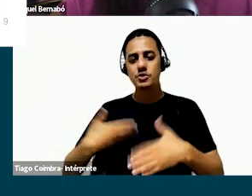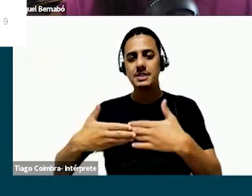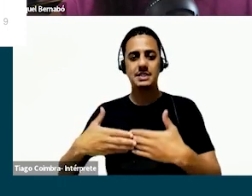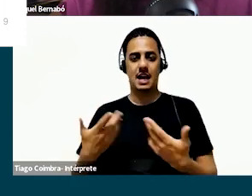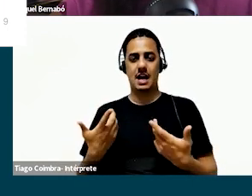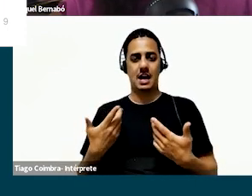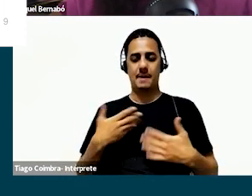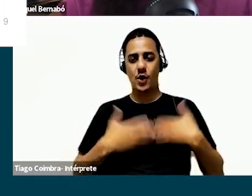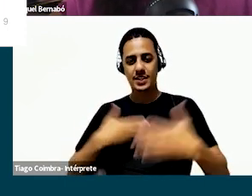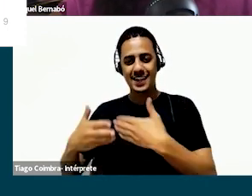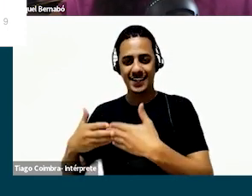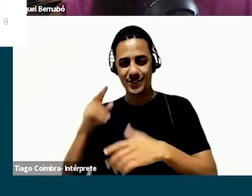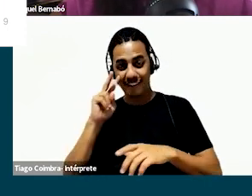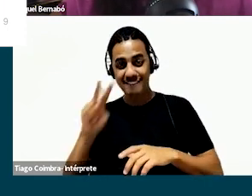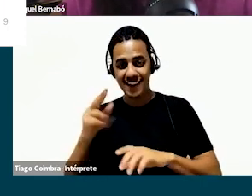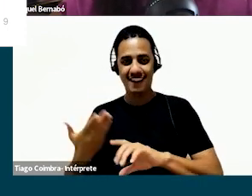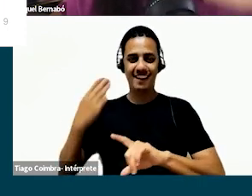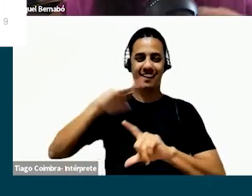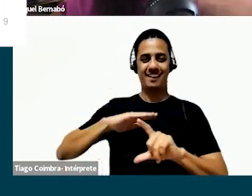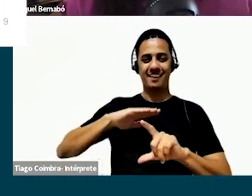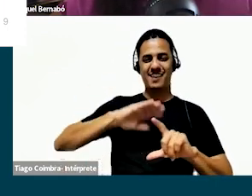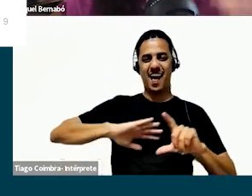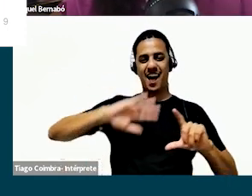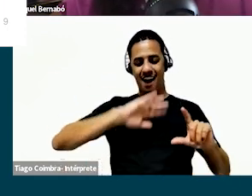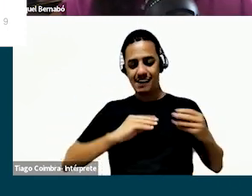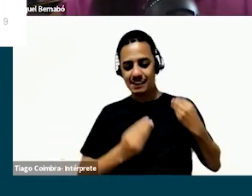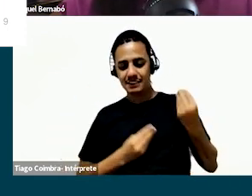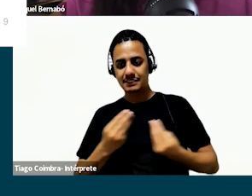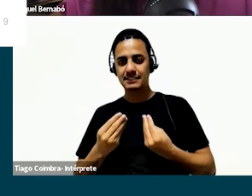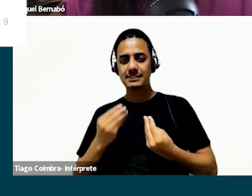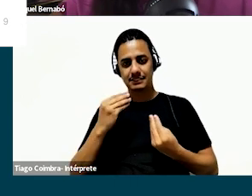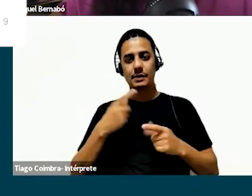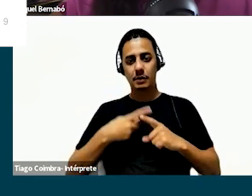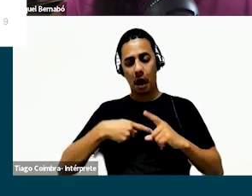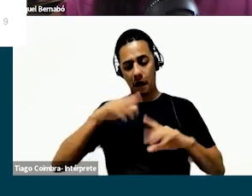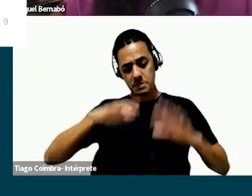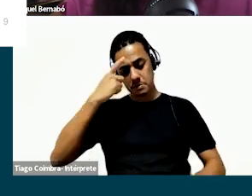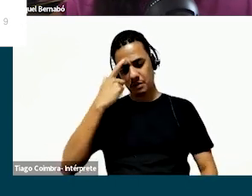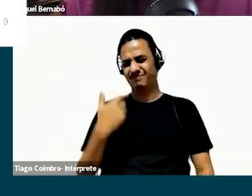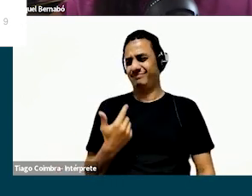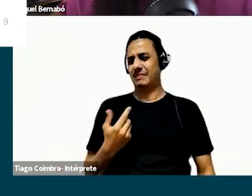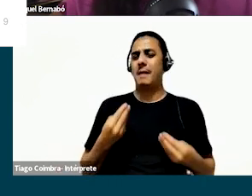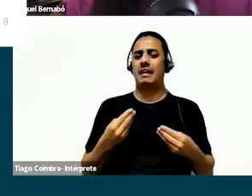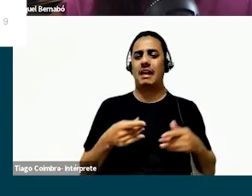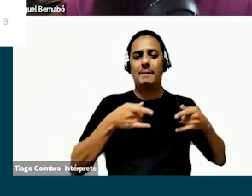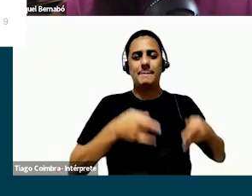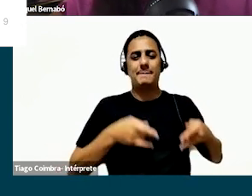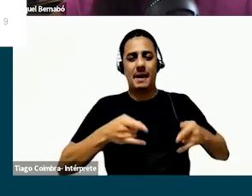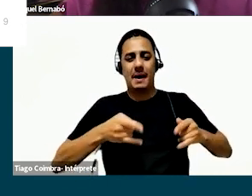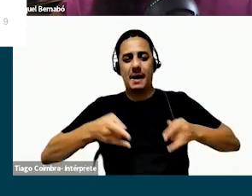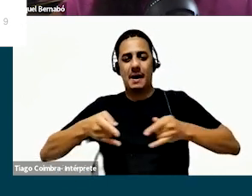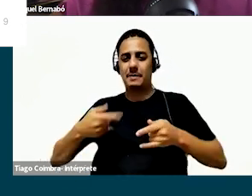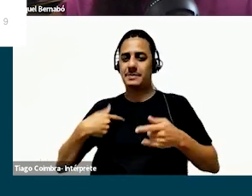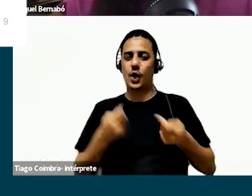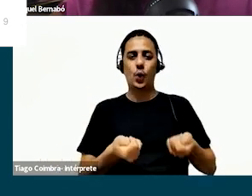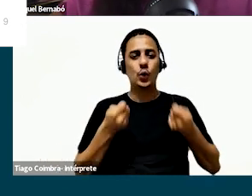o argumento de otimização de processo, de olhar para o backstage, como eu tinha falado, que é importante a gente olhar, né? As pessoas com certeza olharam ali e